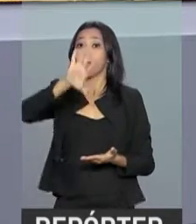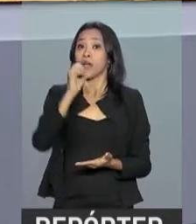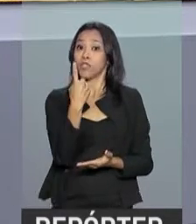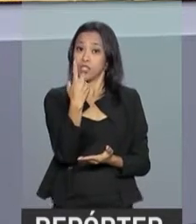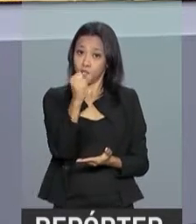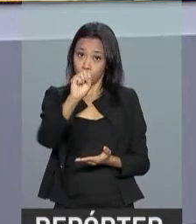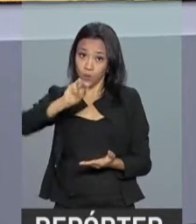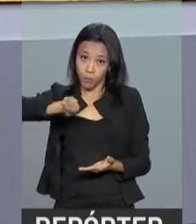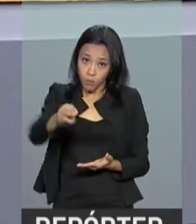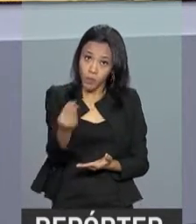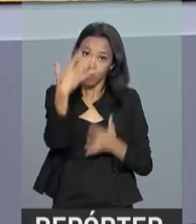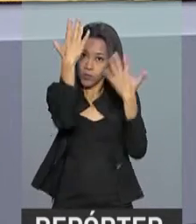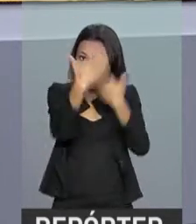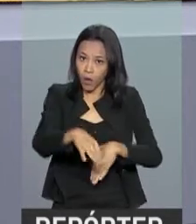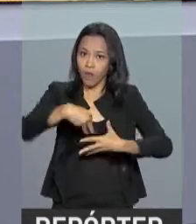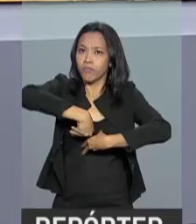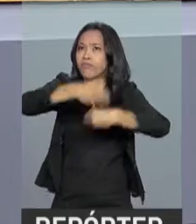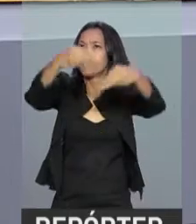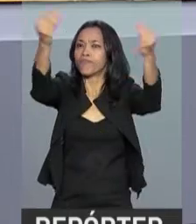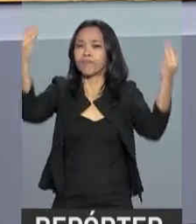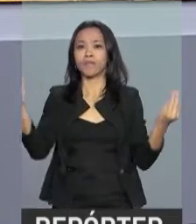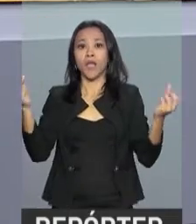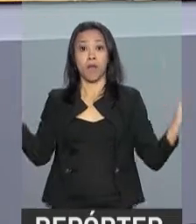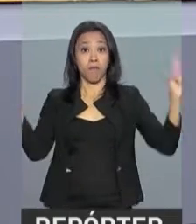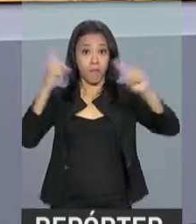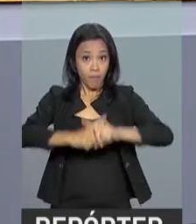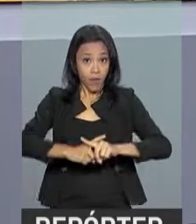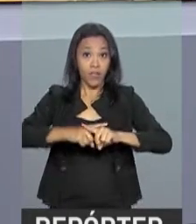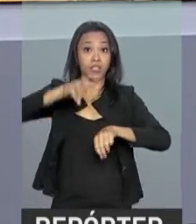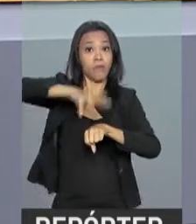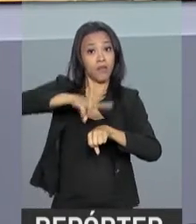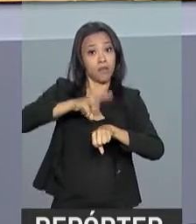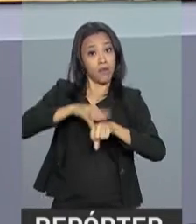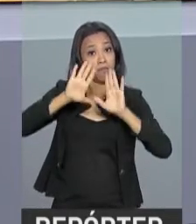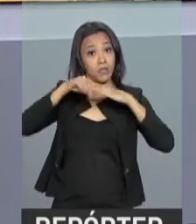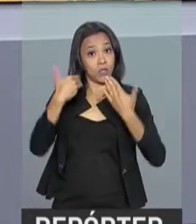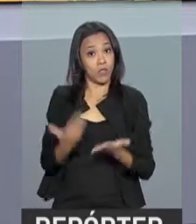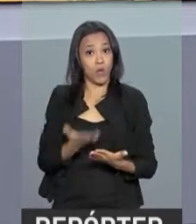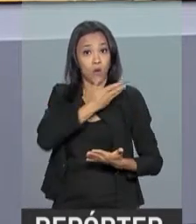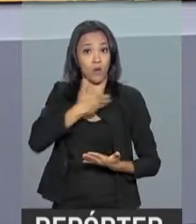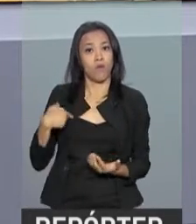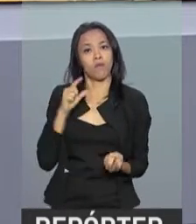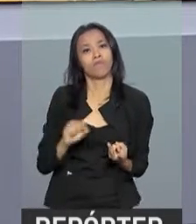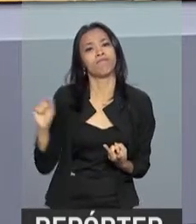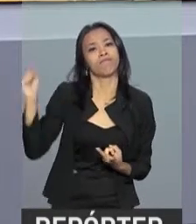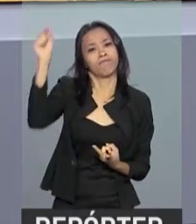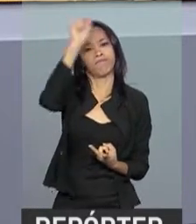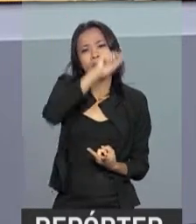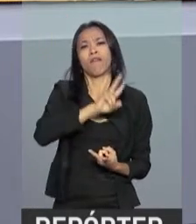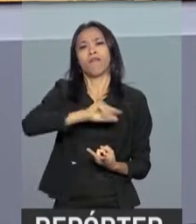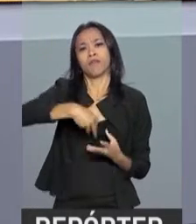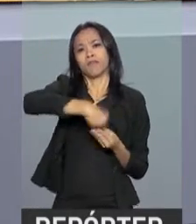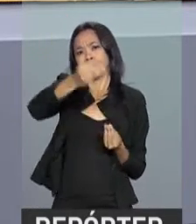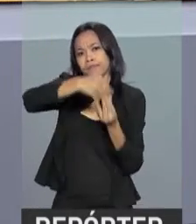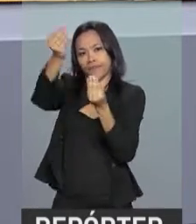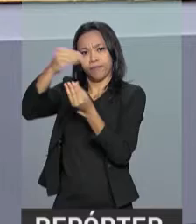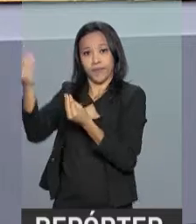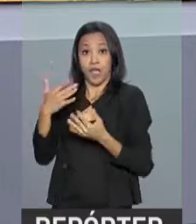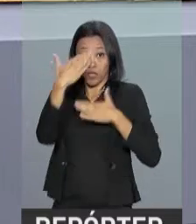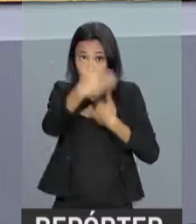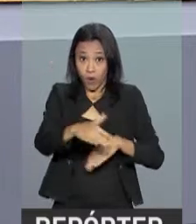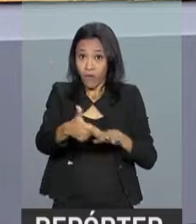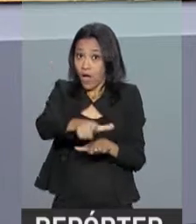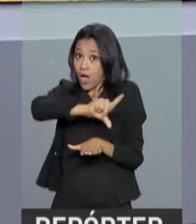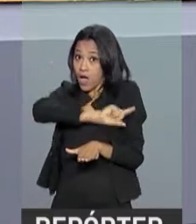provas para a olimpíada brasileira de matemática das escolas públicas deste ano as provas vão ser entregues em todas as regiões do país